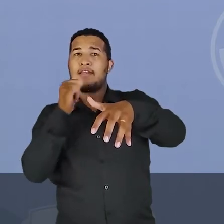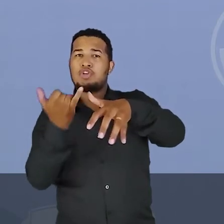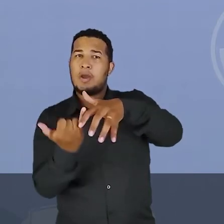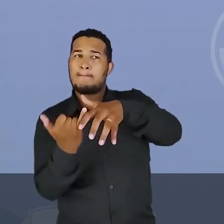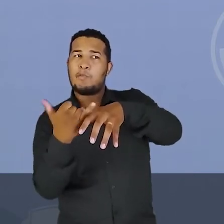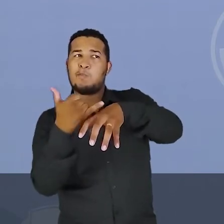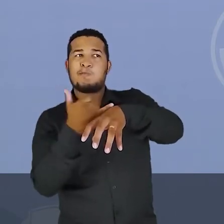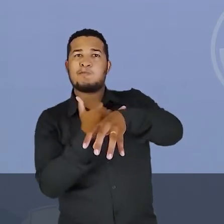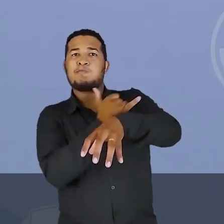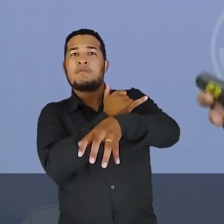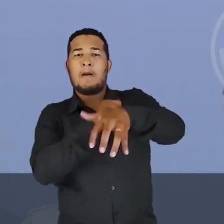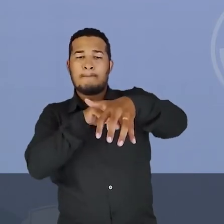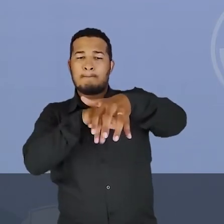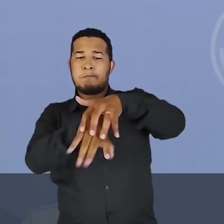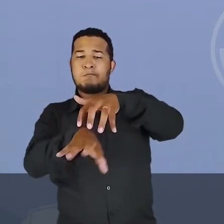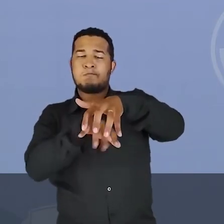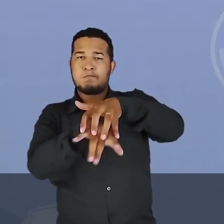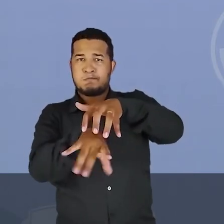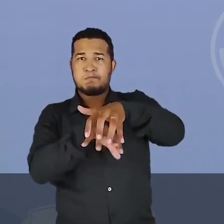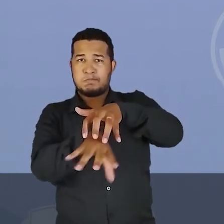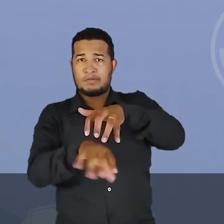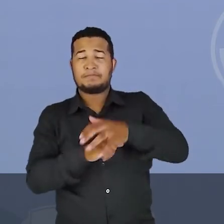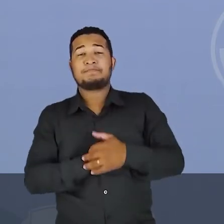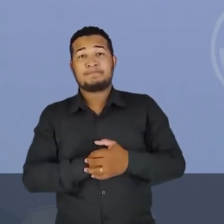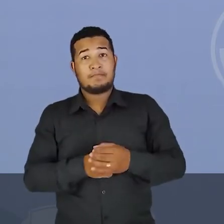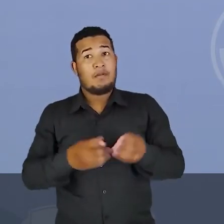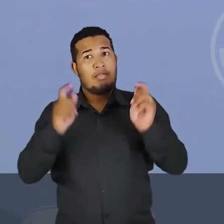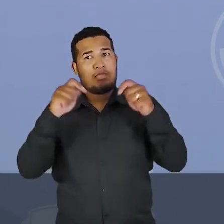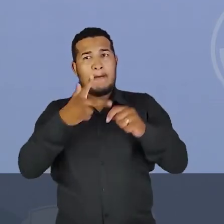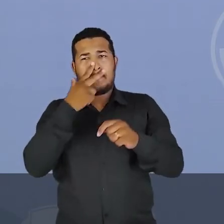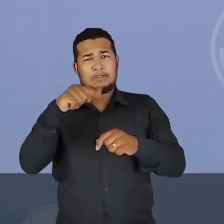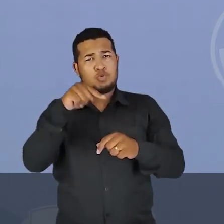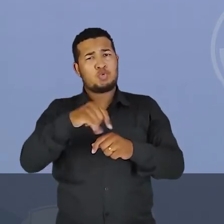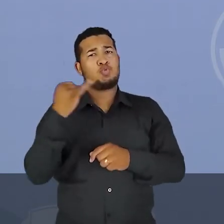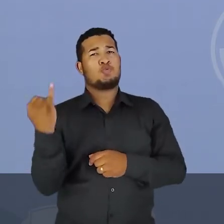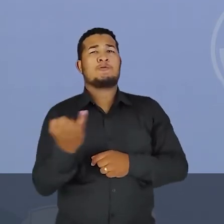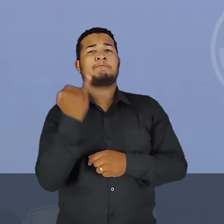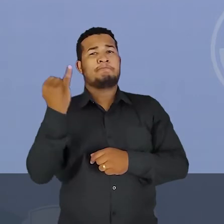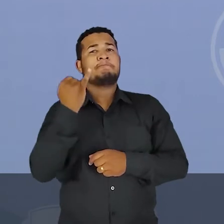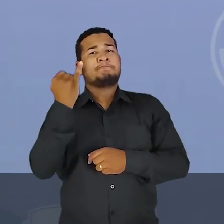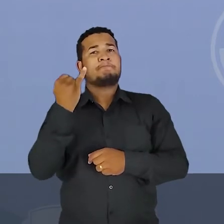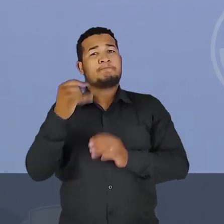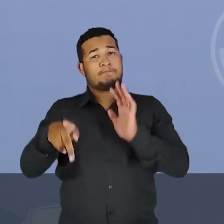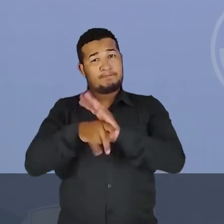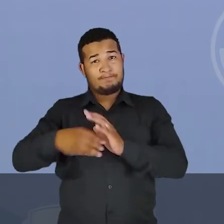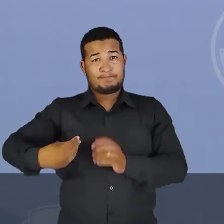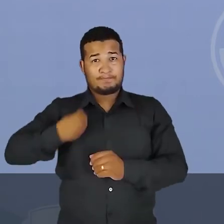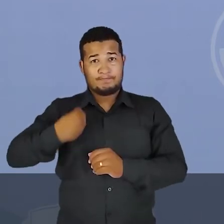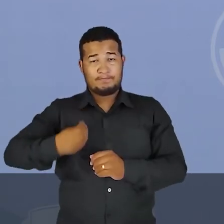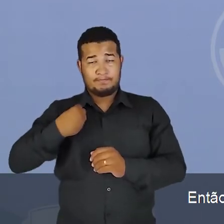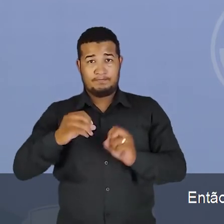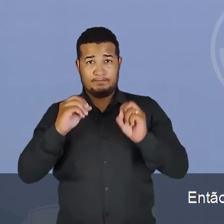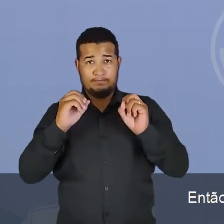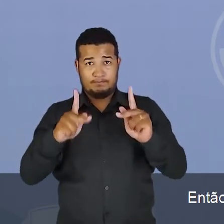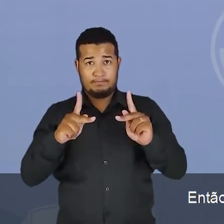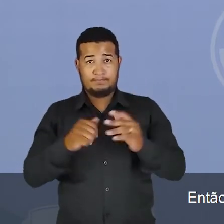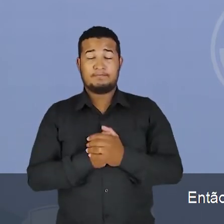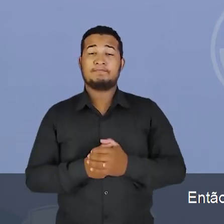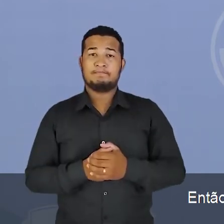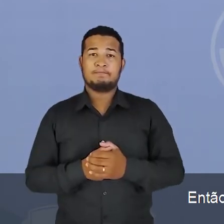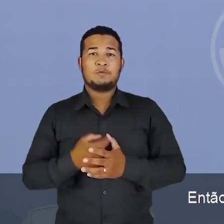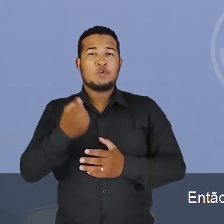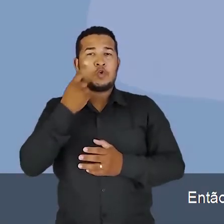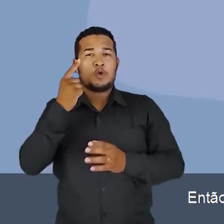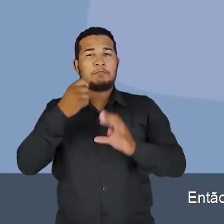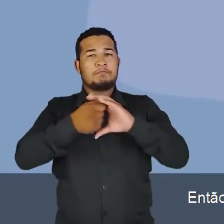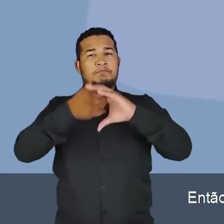rios para a produção da nossa energia elétrica, que é tão importante, né, para a nossa vida, ok? Então, observe alguns